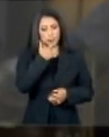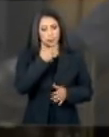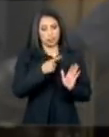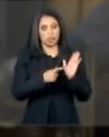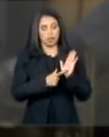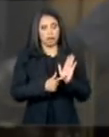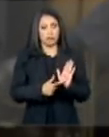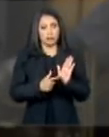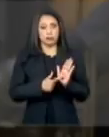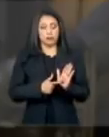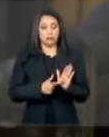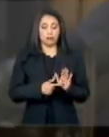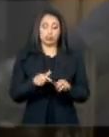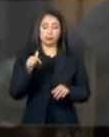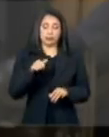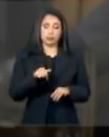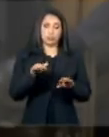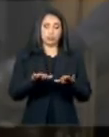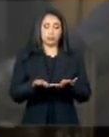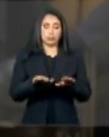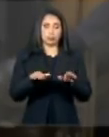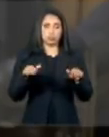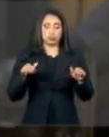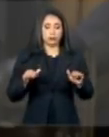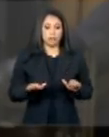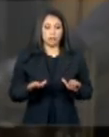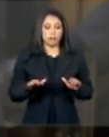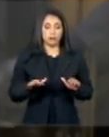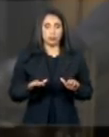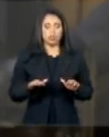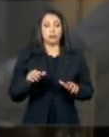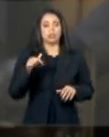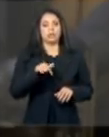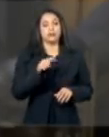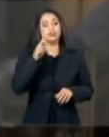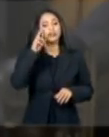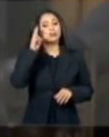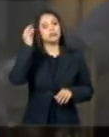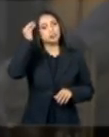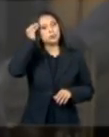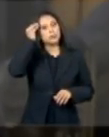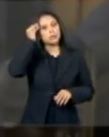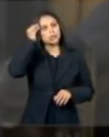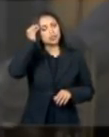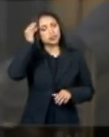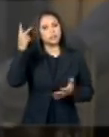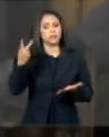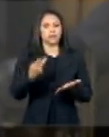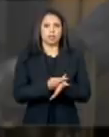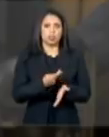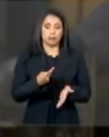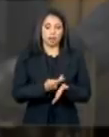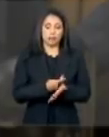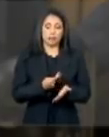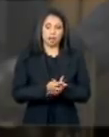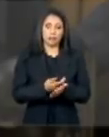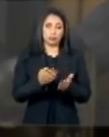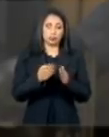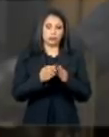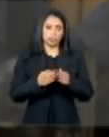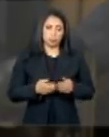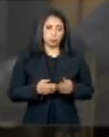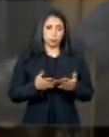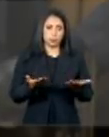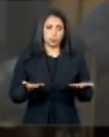essa egrégia corte tem a compreensão inequívoca ao sentido recorrido de